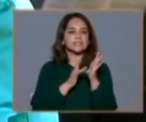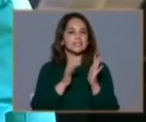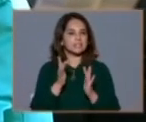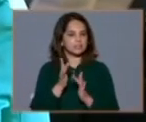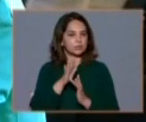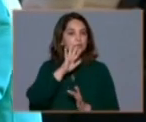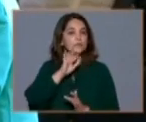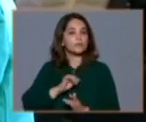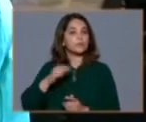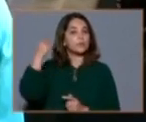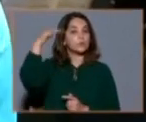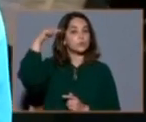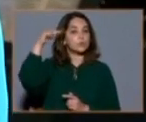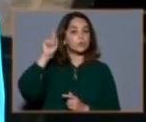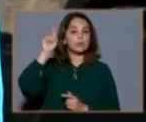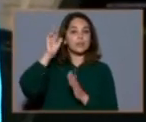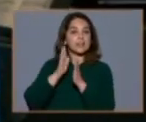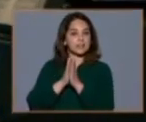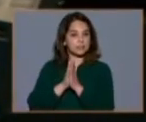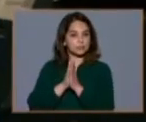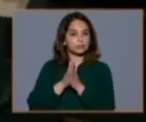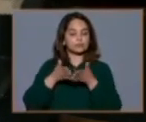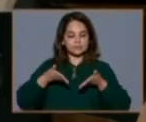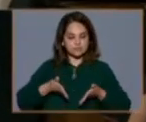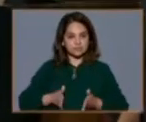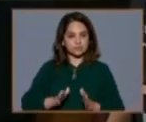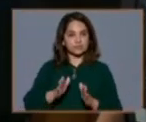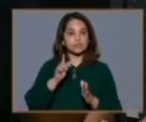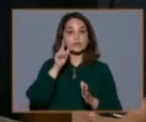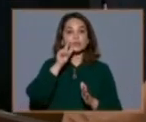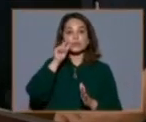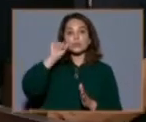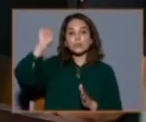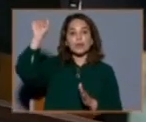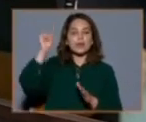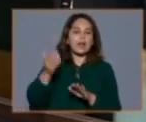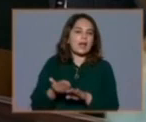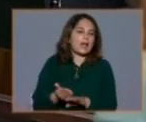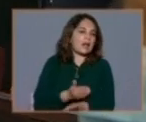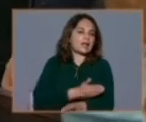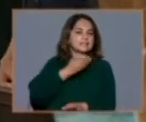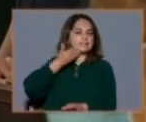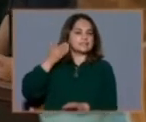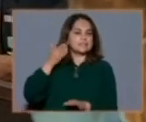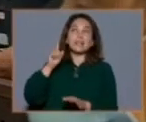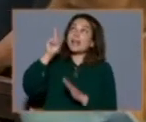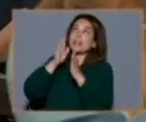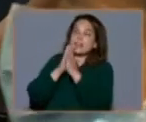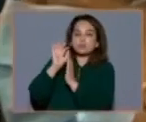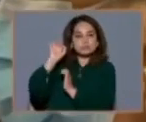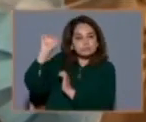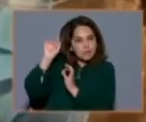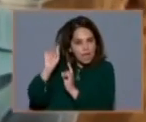Filho unigênito de Deus, nascido do Pai antes de todos os séculos. Deus de Deus, luz da